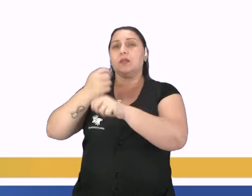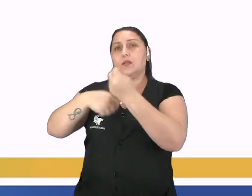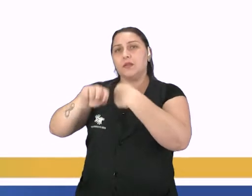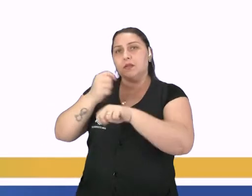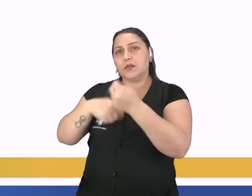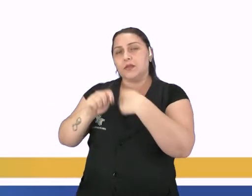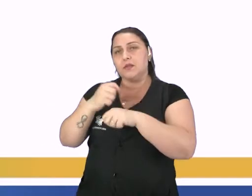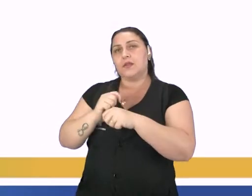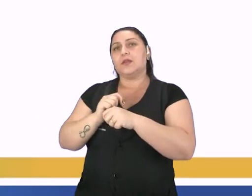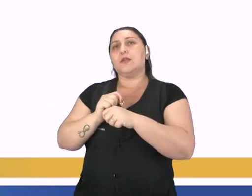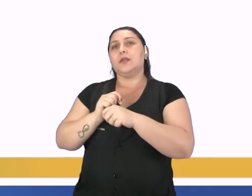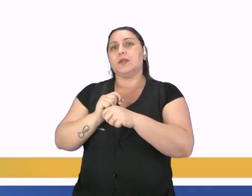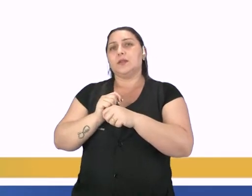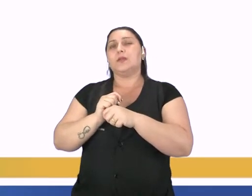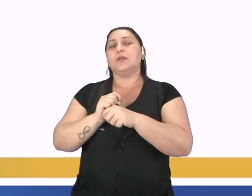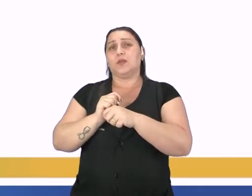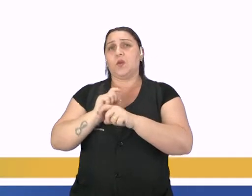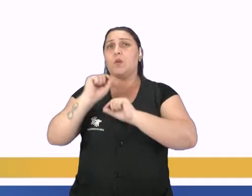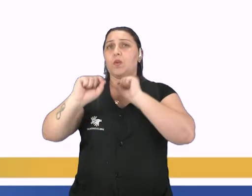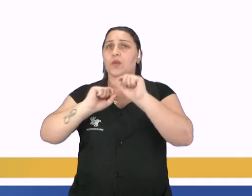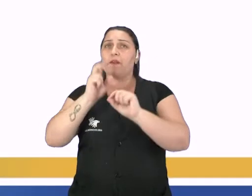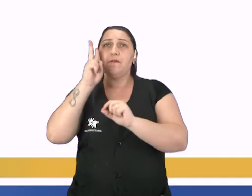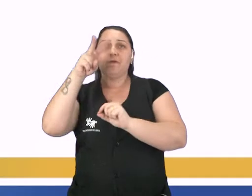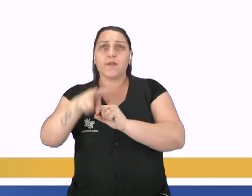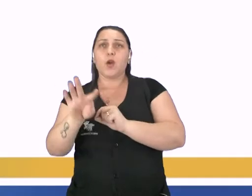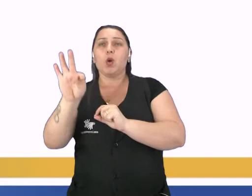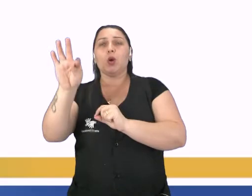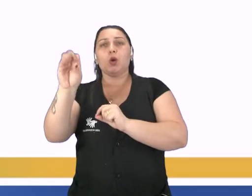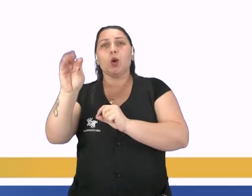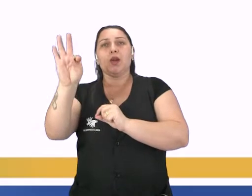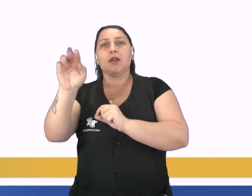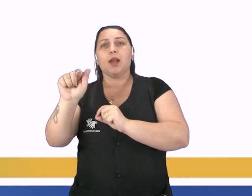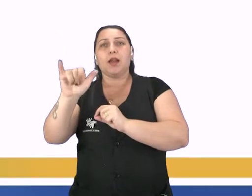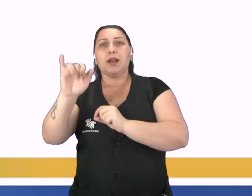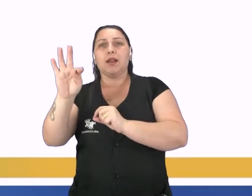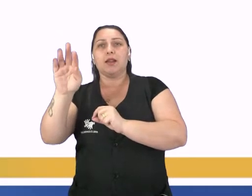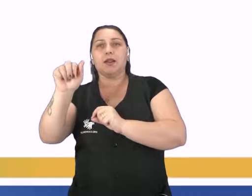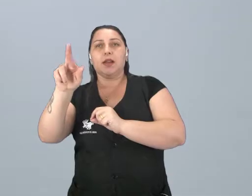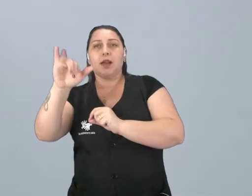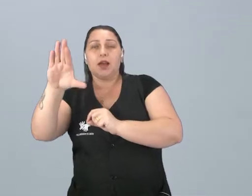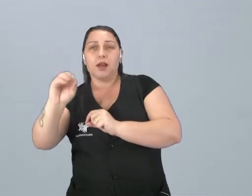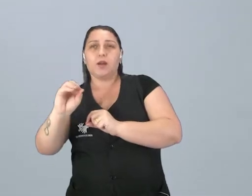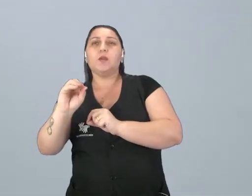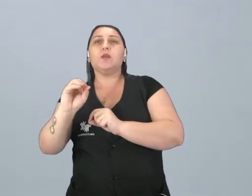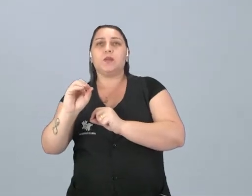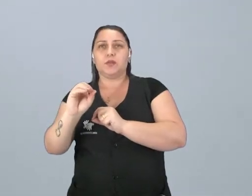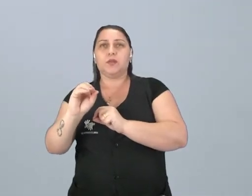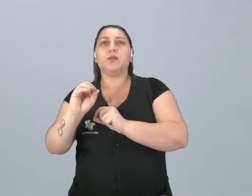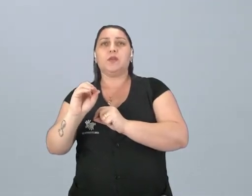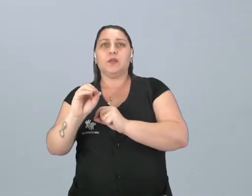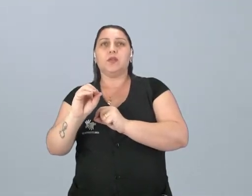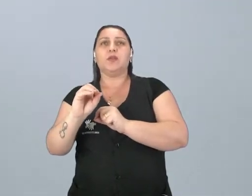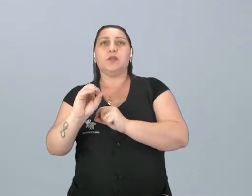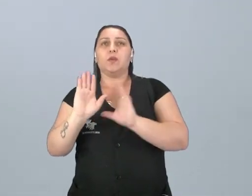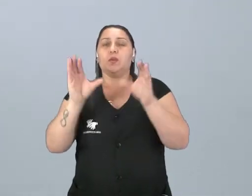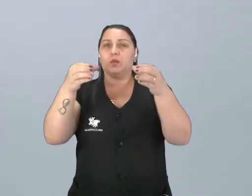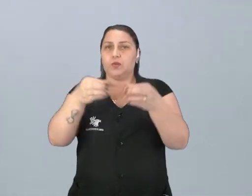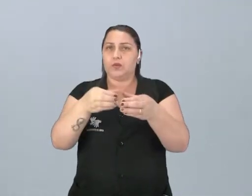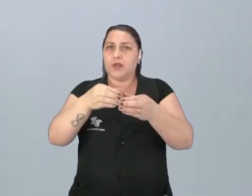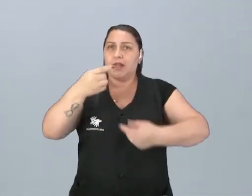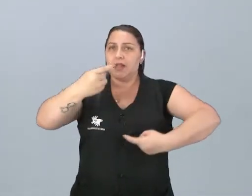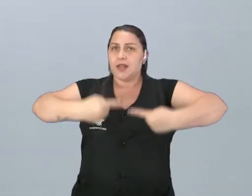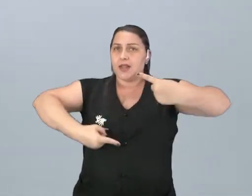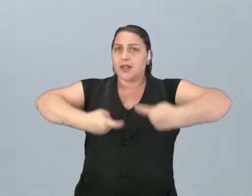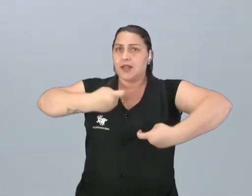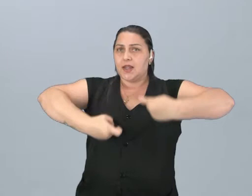de regimes totalitários, que é o que a gente viu que faz com que surjam esses regimes no período entre guerras